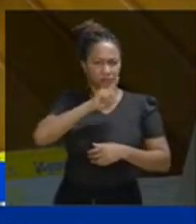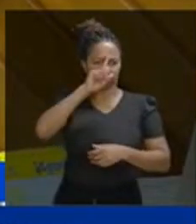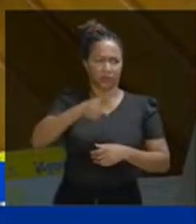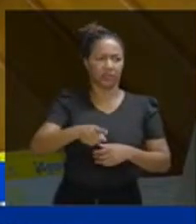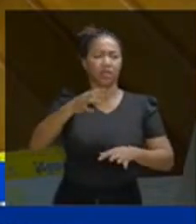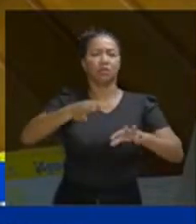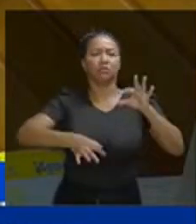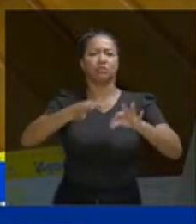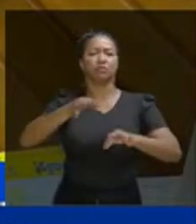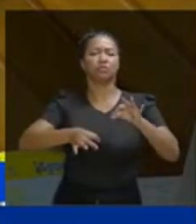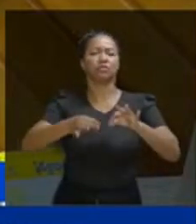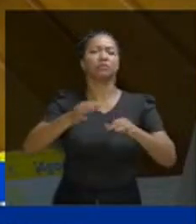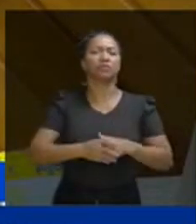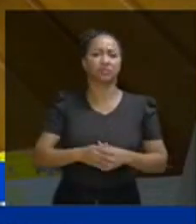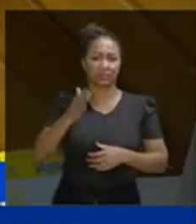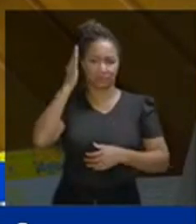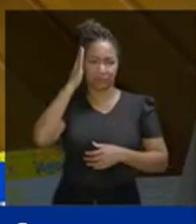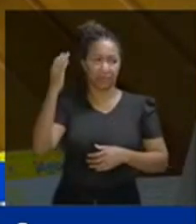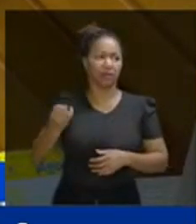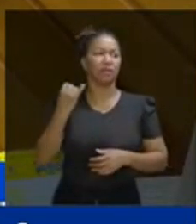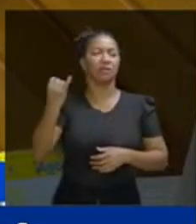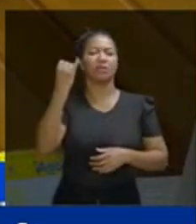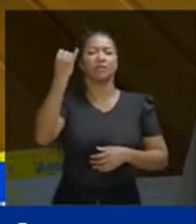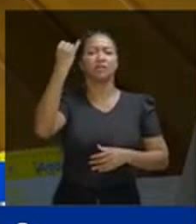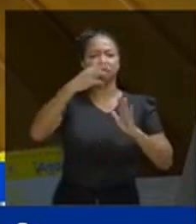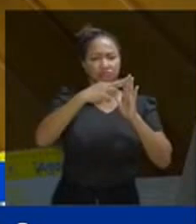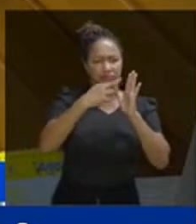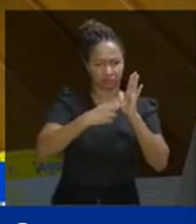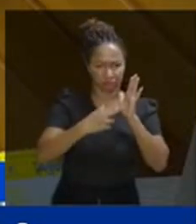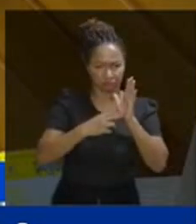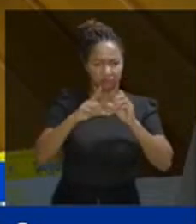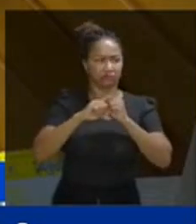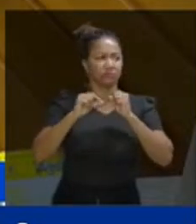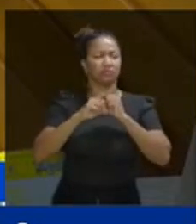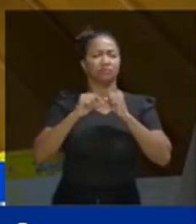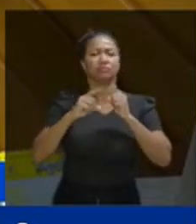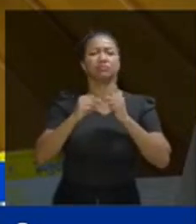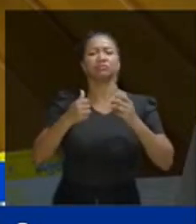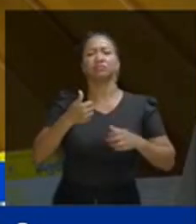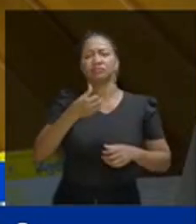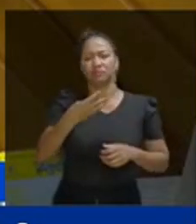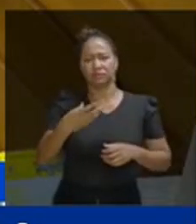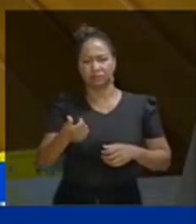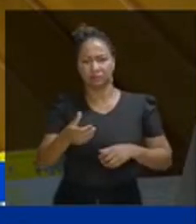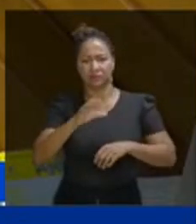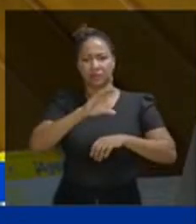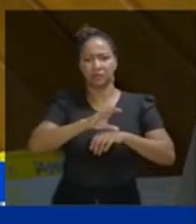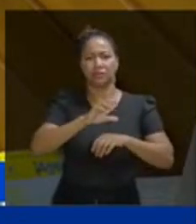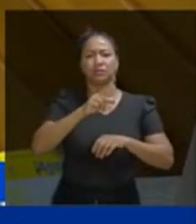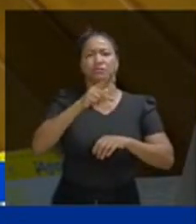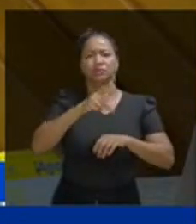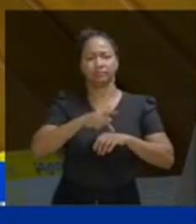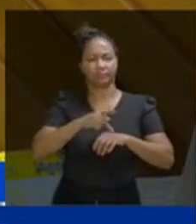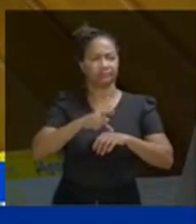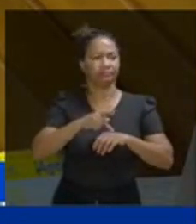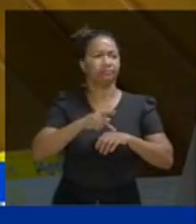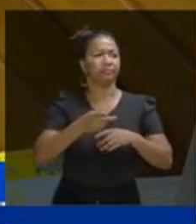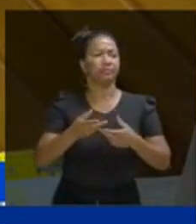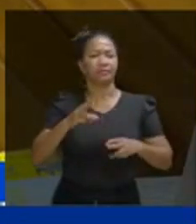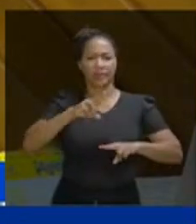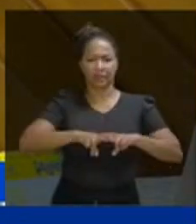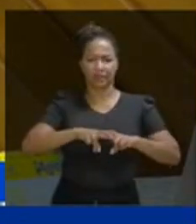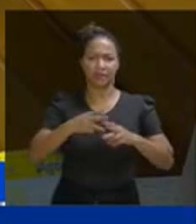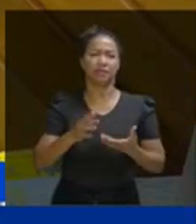judicial. É oportuno salientar que os requisitos do artigo 312, parágrafo 2º do Código de Processo Penal